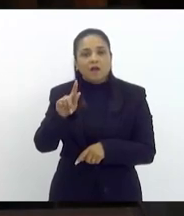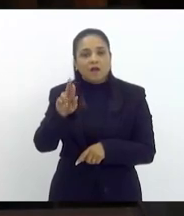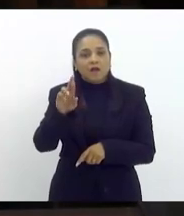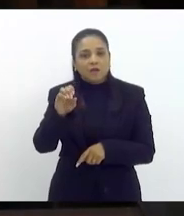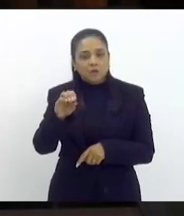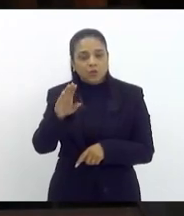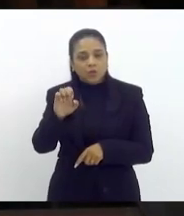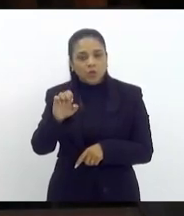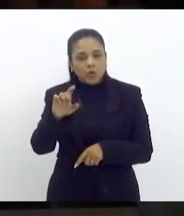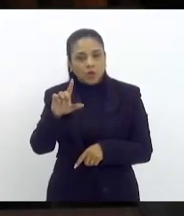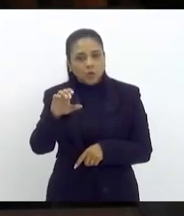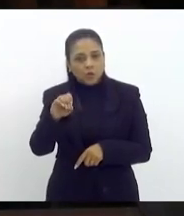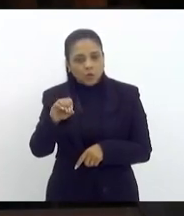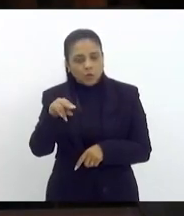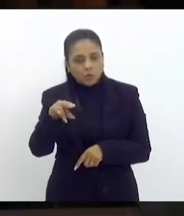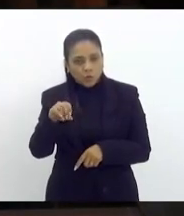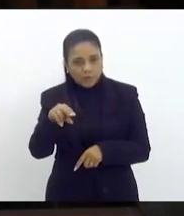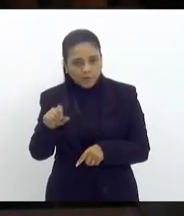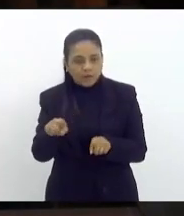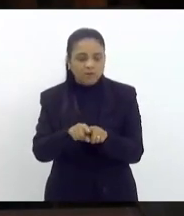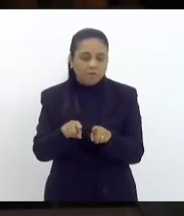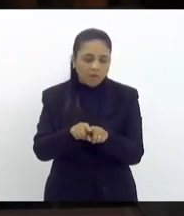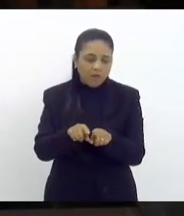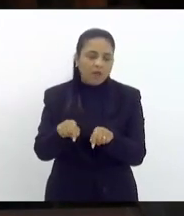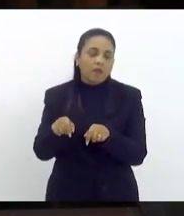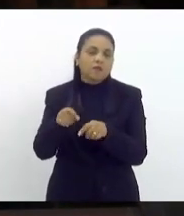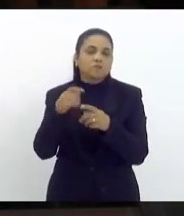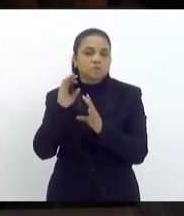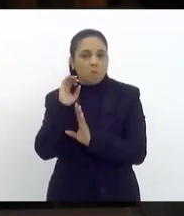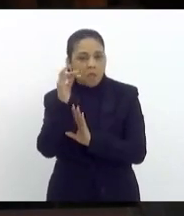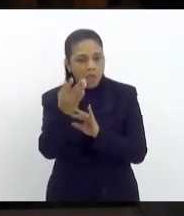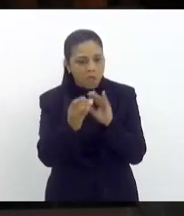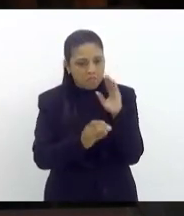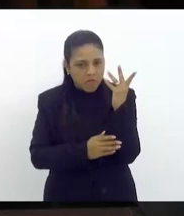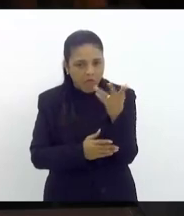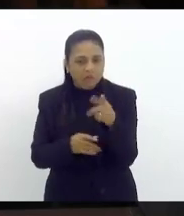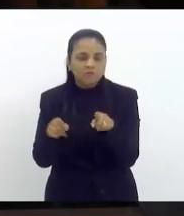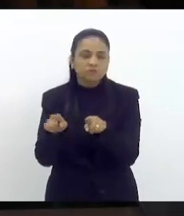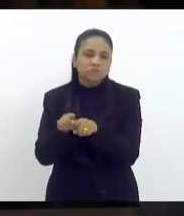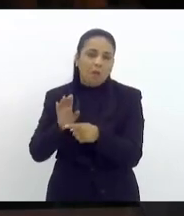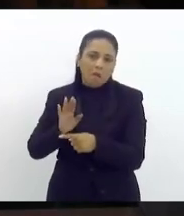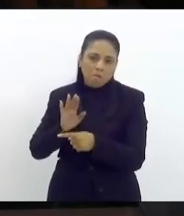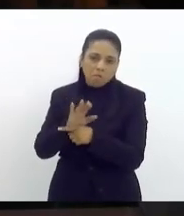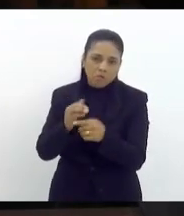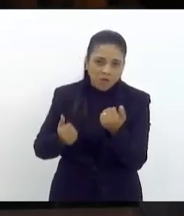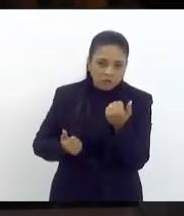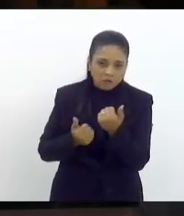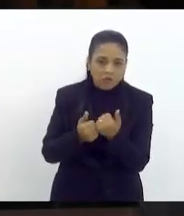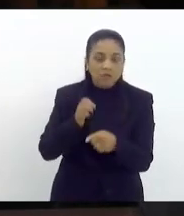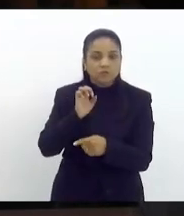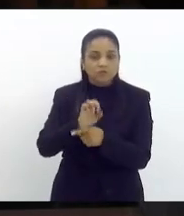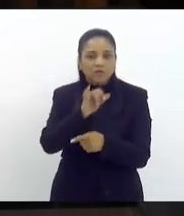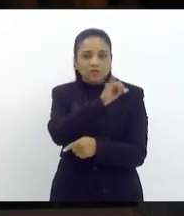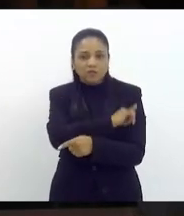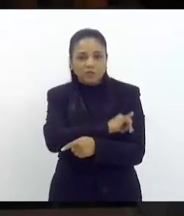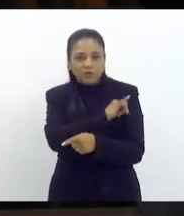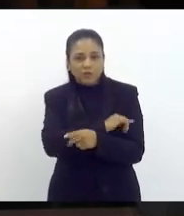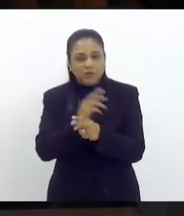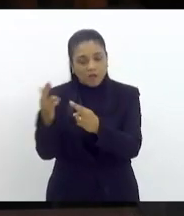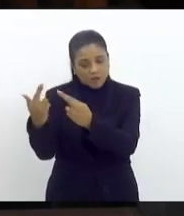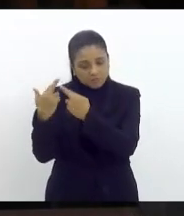desenvolvimento econômico que seja compatível com o meio ambiente sim o estado do Rio de Janeiro tem que ter